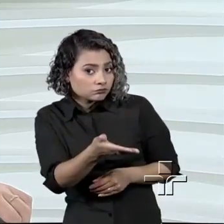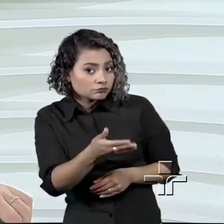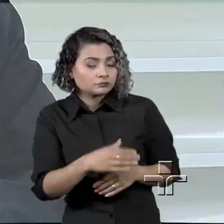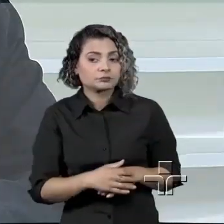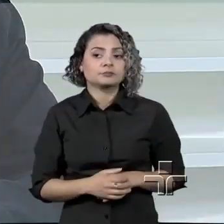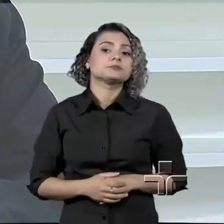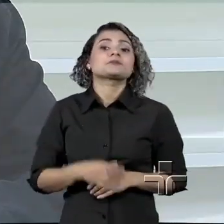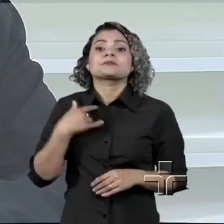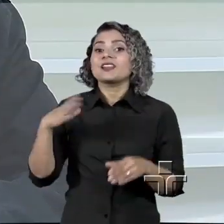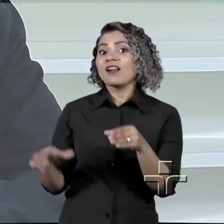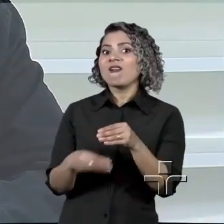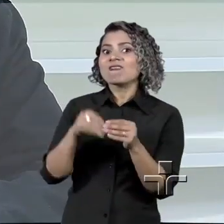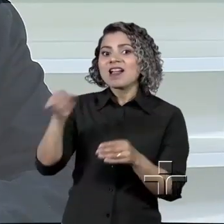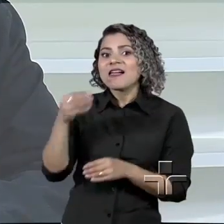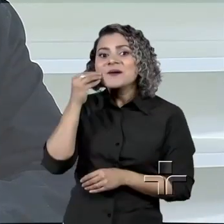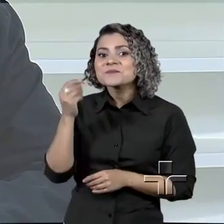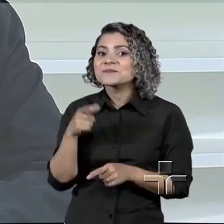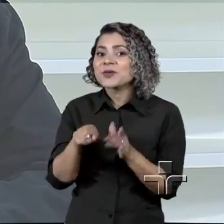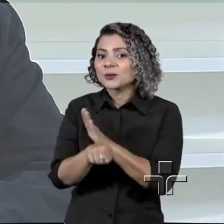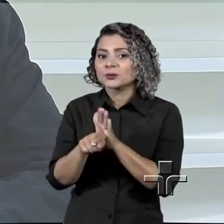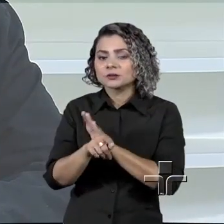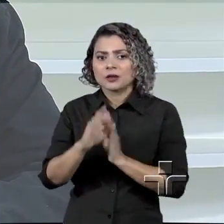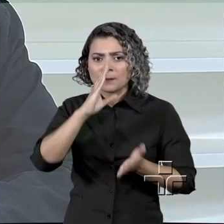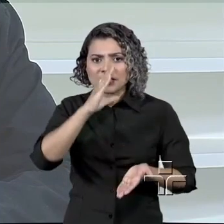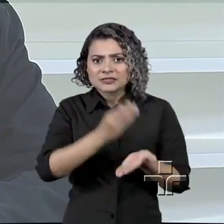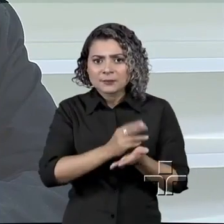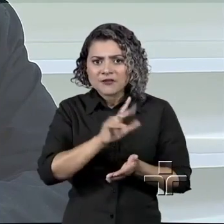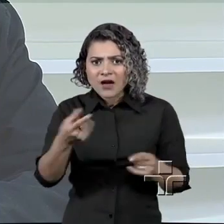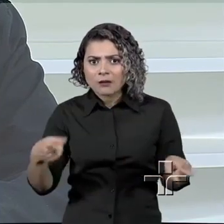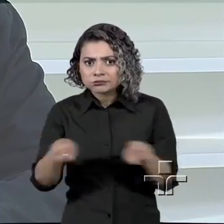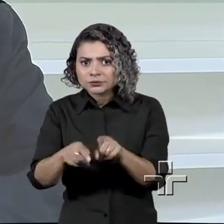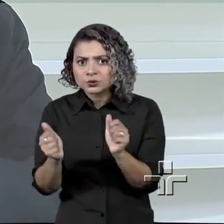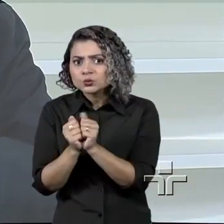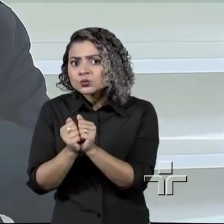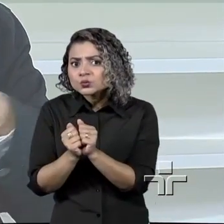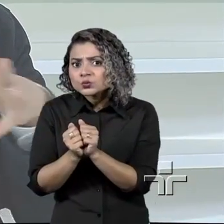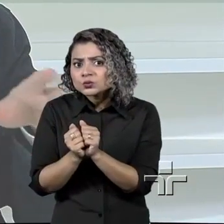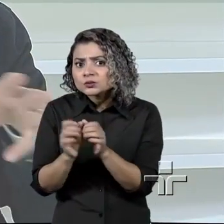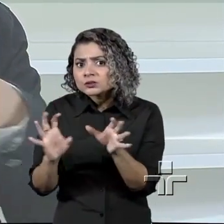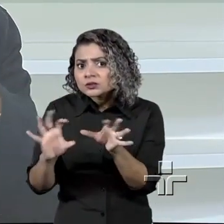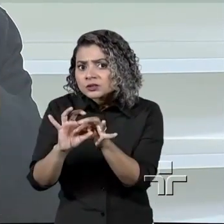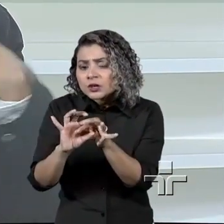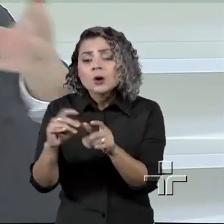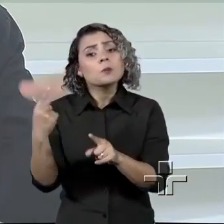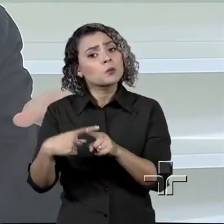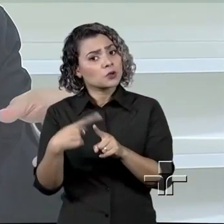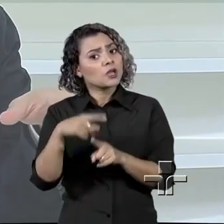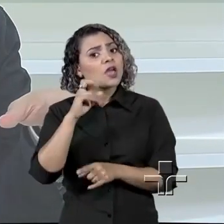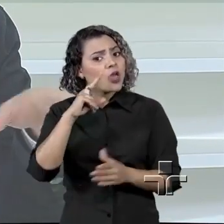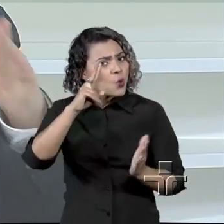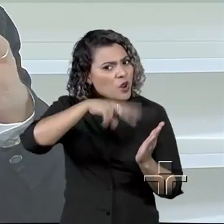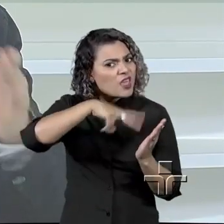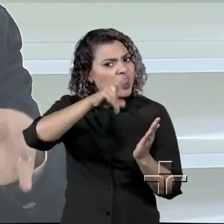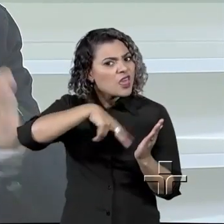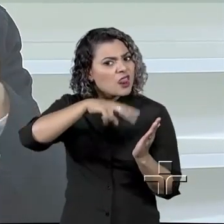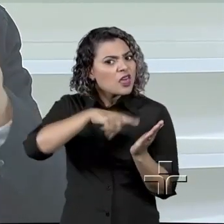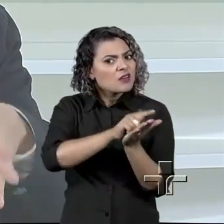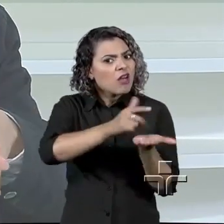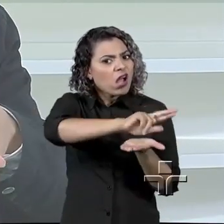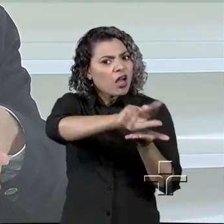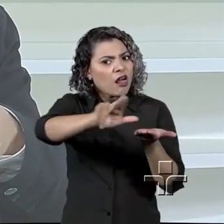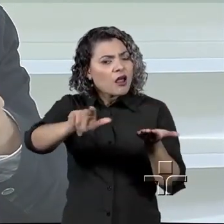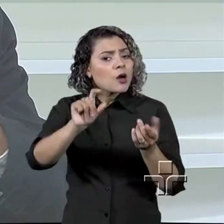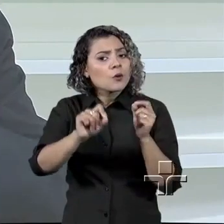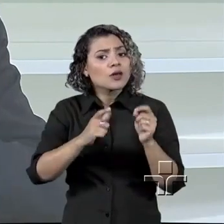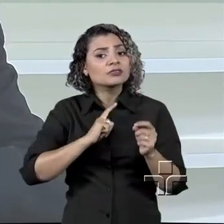Vou pegar carona na tua pergunta. O PSDB vai caminhar unido nisso? Porque a gente tem lido muitas matérias falando que há uma